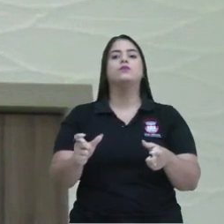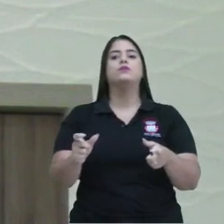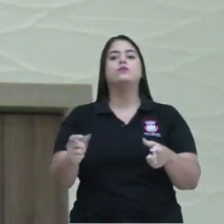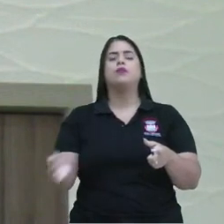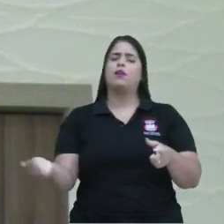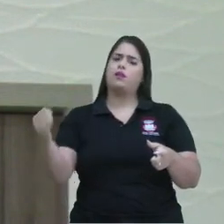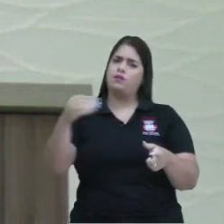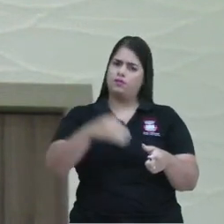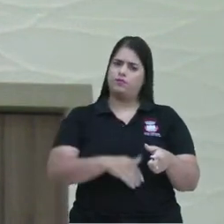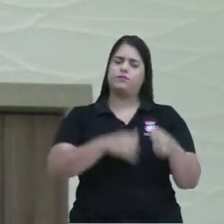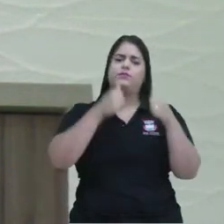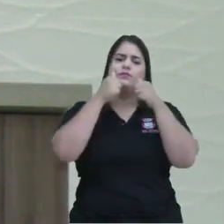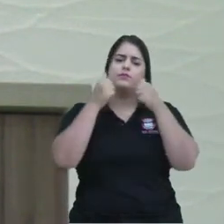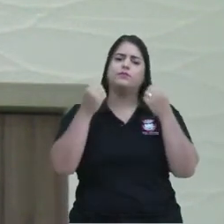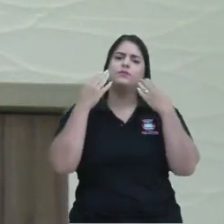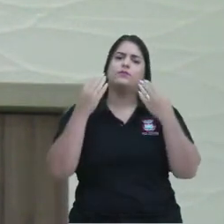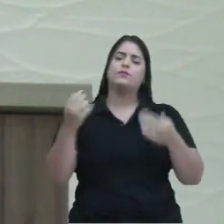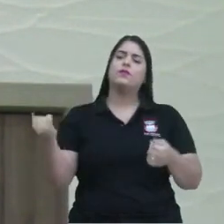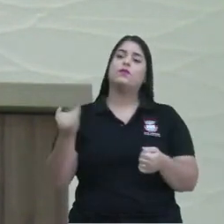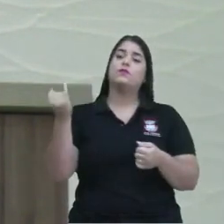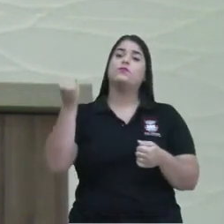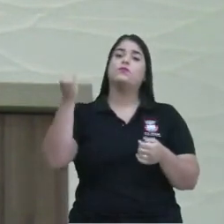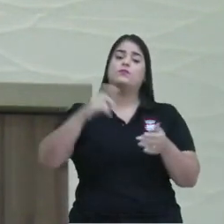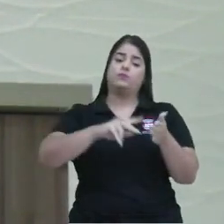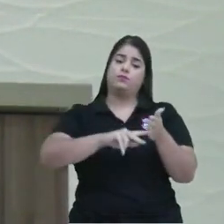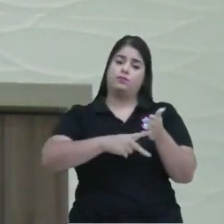os professores, muito importante para o CISPUM.